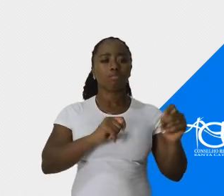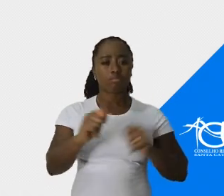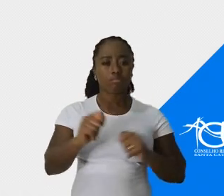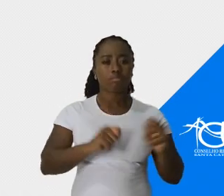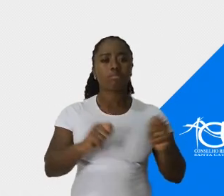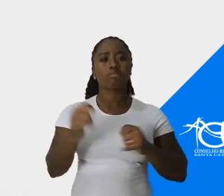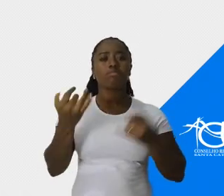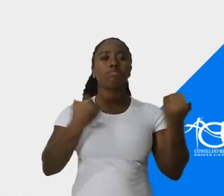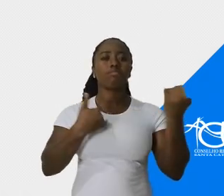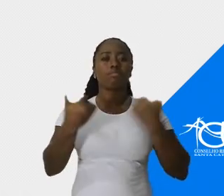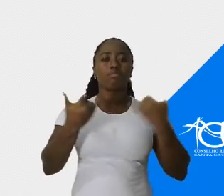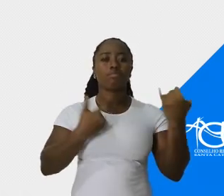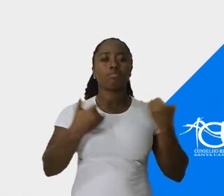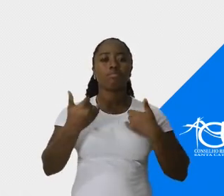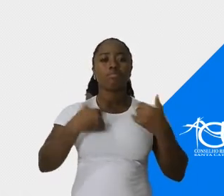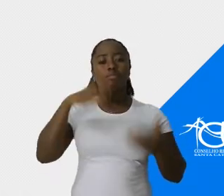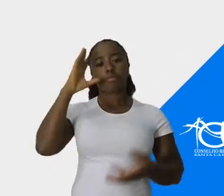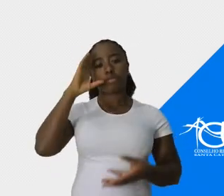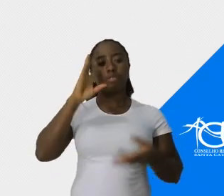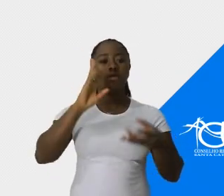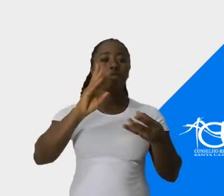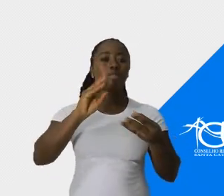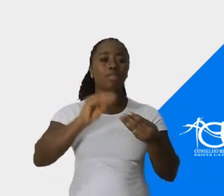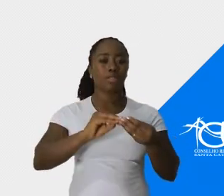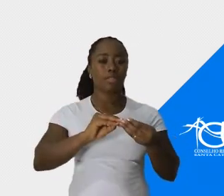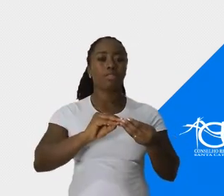e compreender que informação está sendo